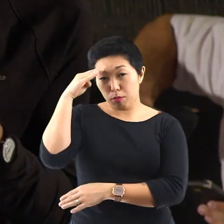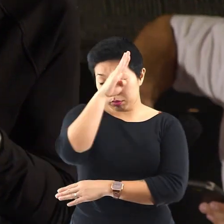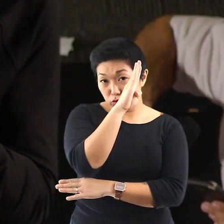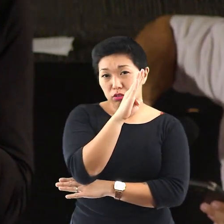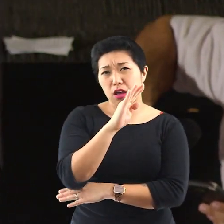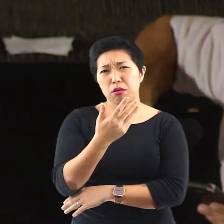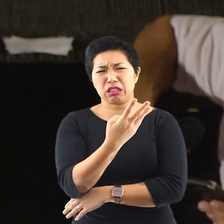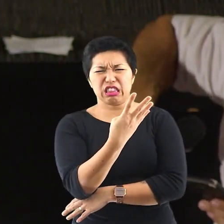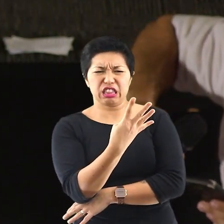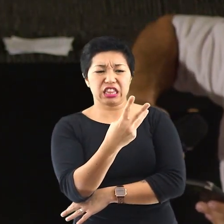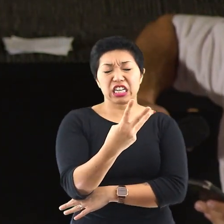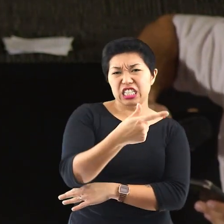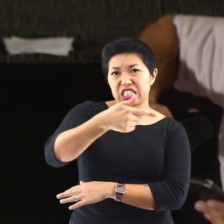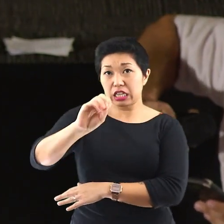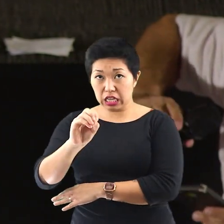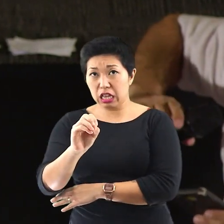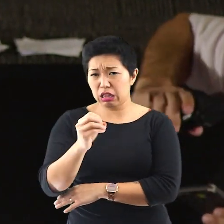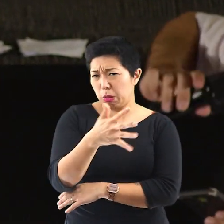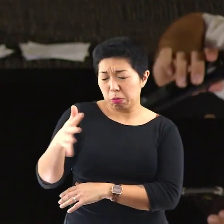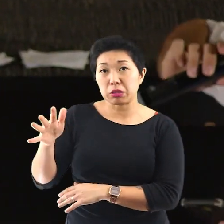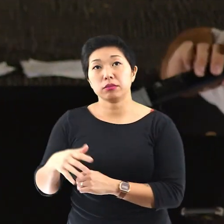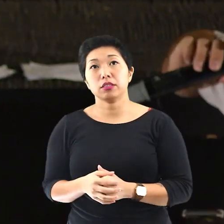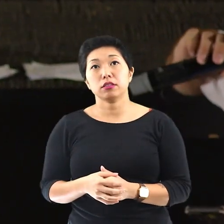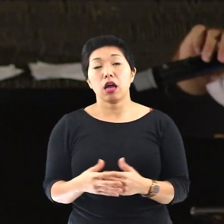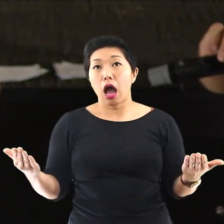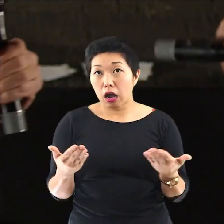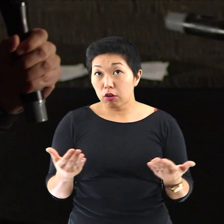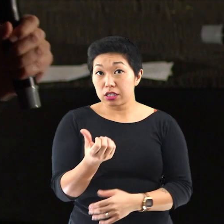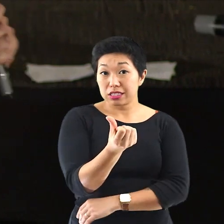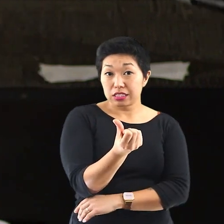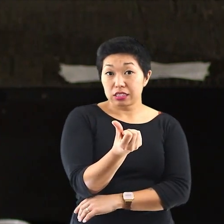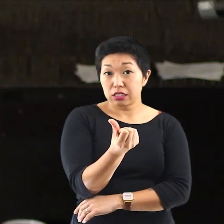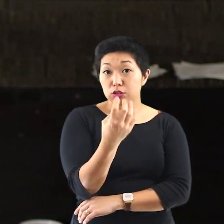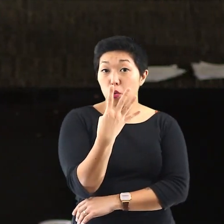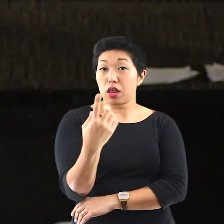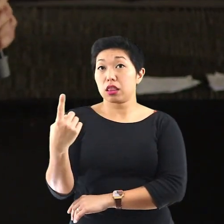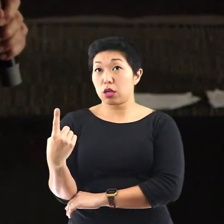por aí. Agora já está em 600 bilhões. 641.